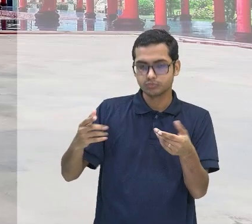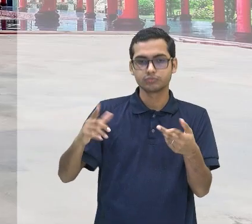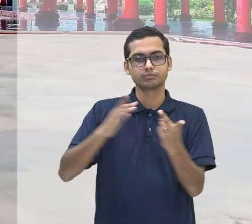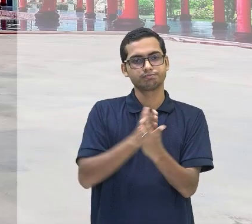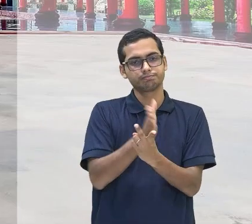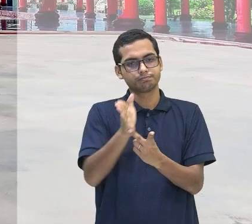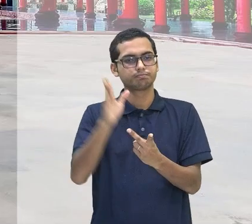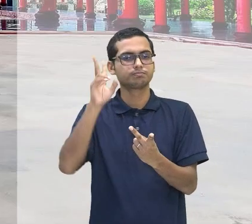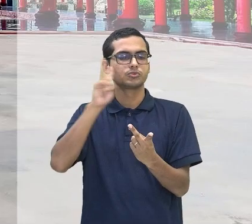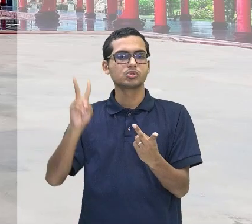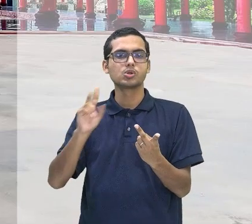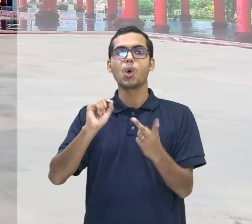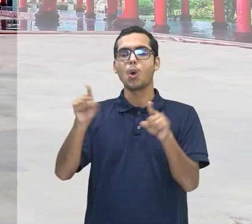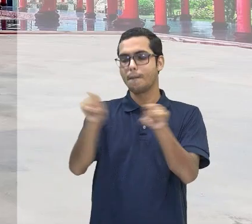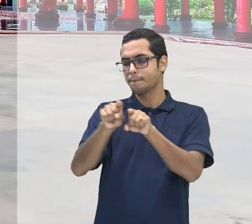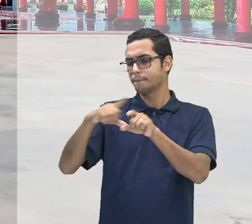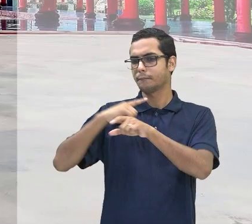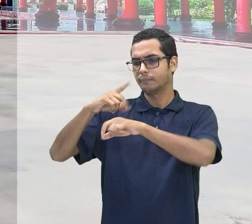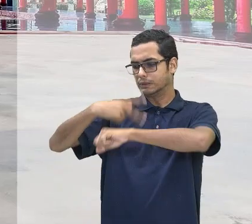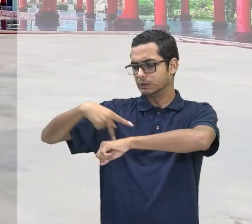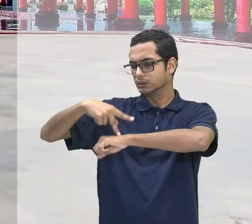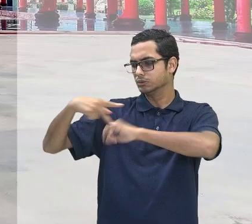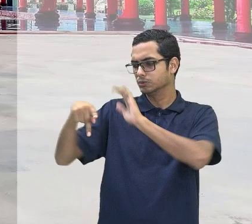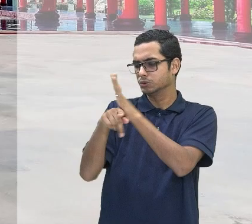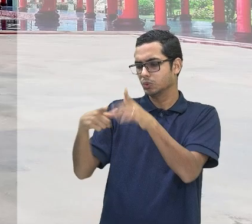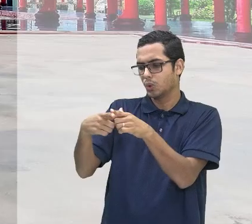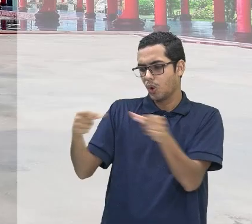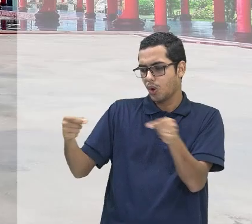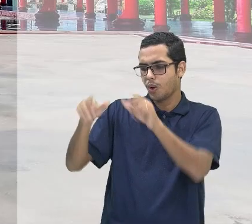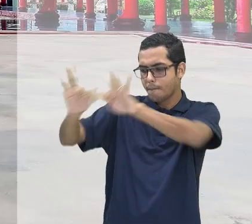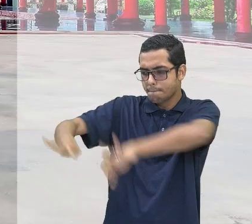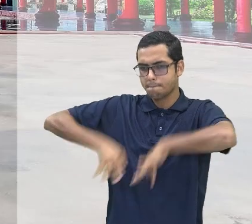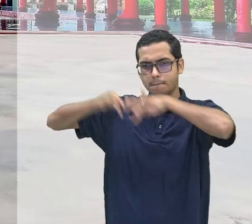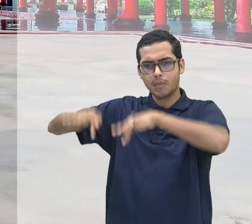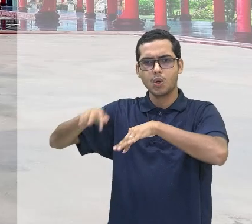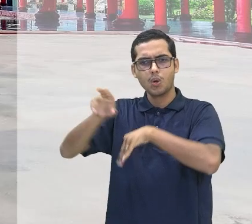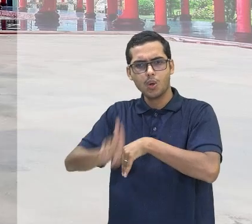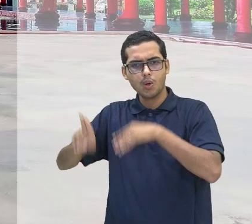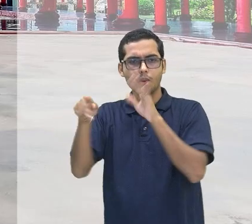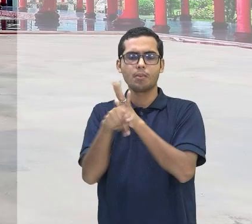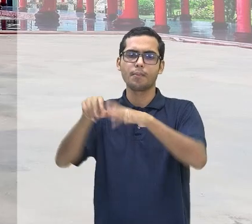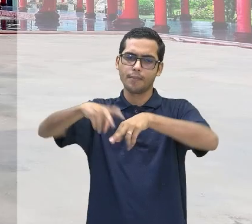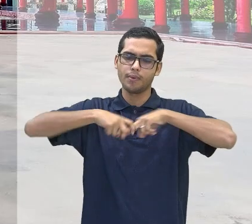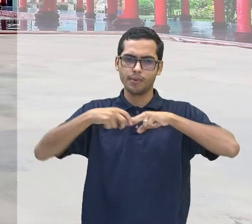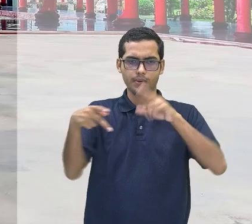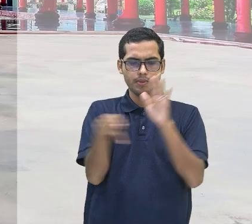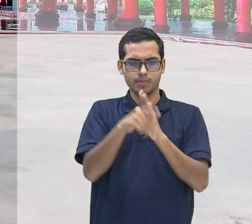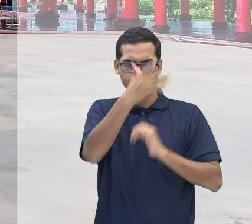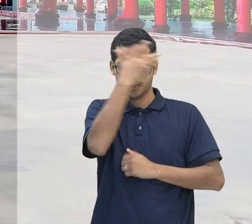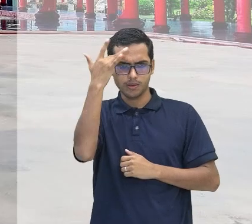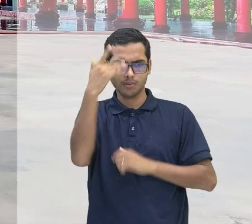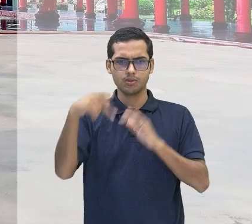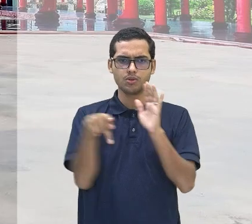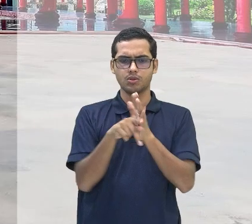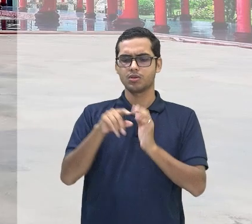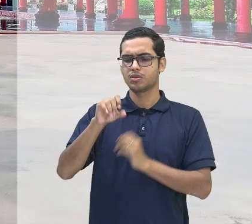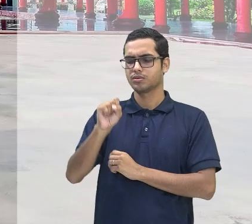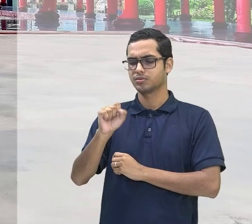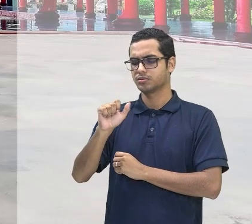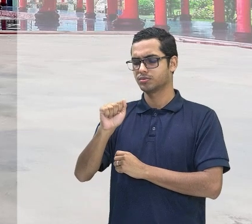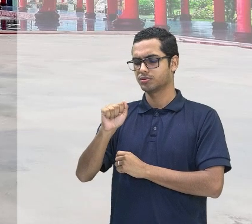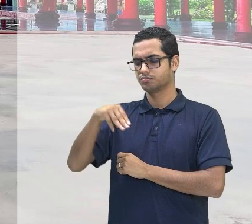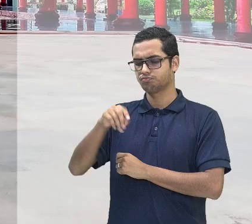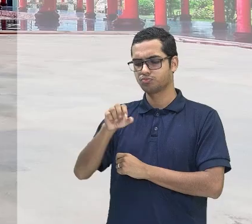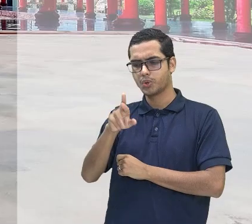chamada jiu-jitsu iniciou-se no Japão feudal através dos samurais, ok? Então aí a gente já consegue definir